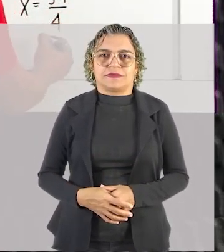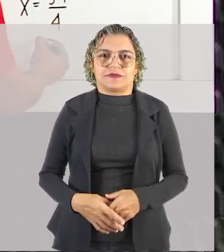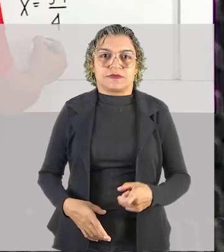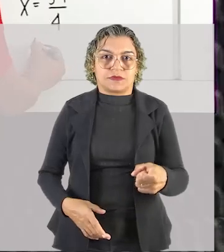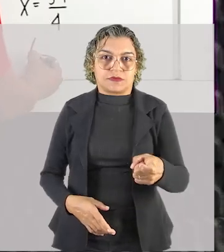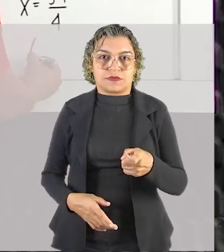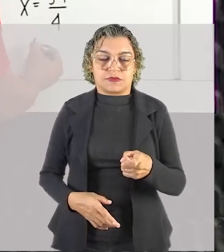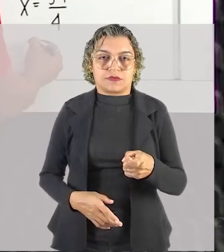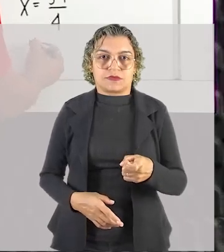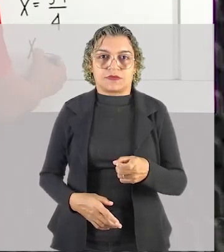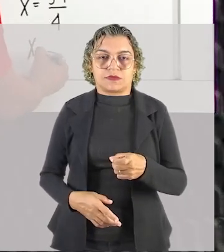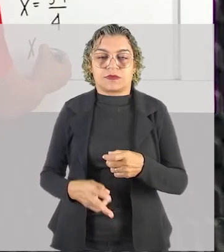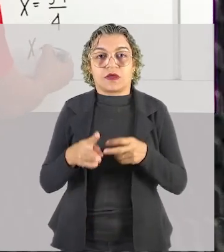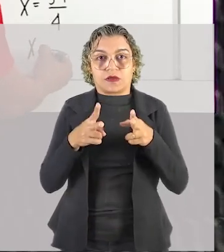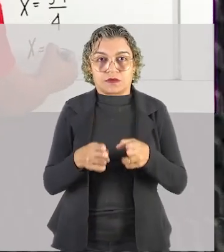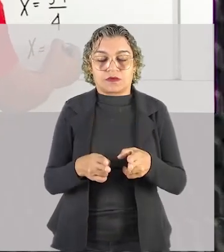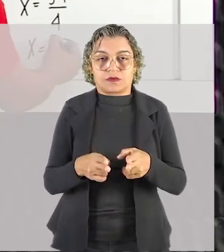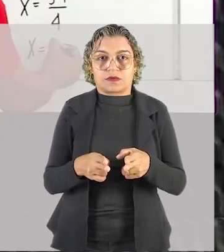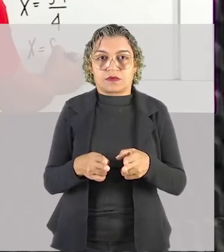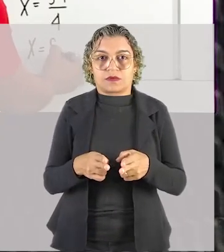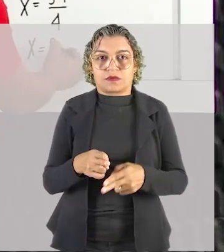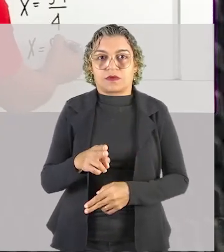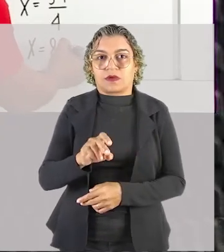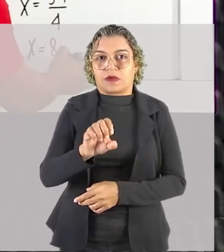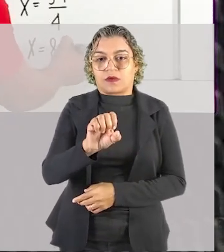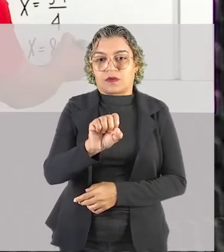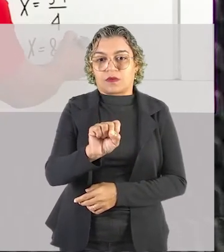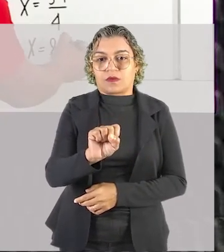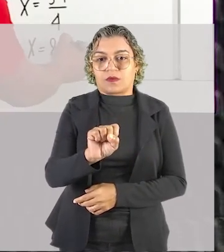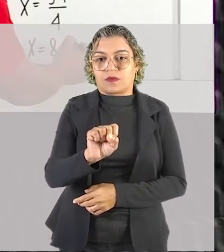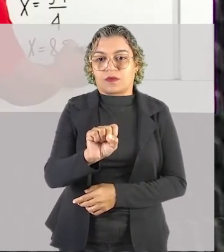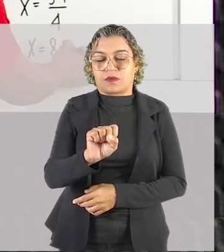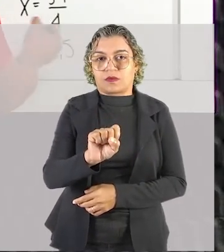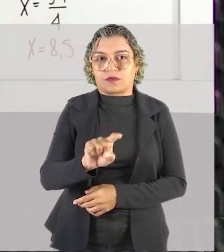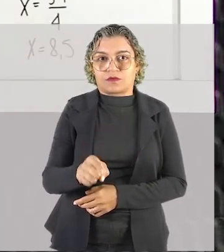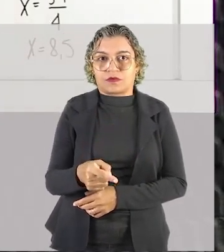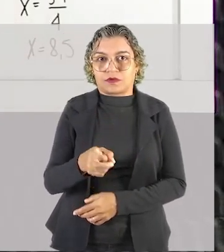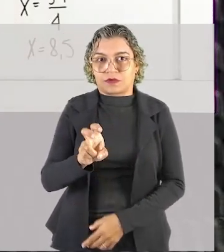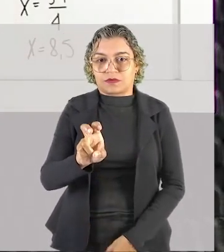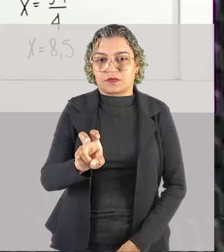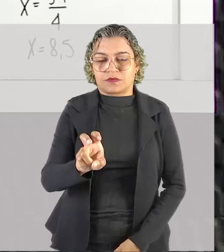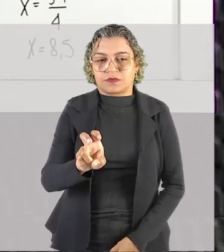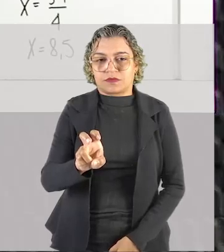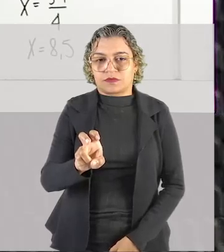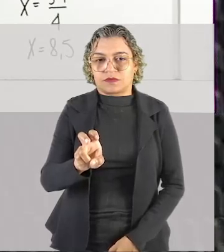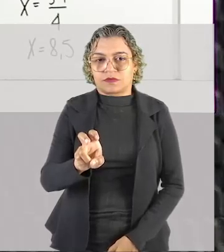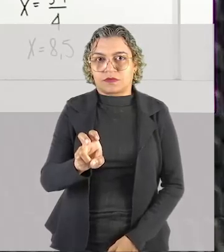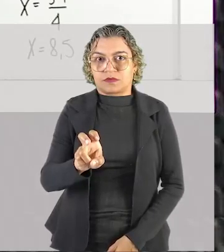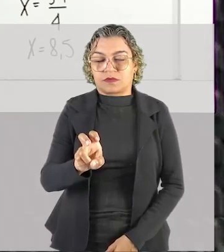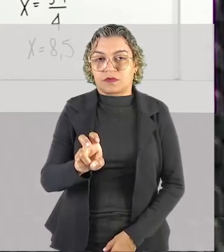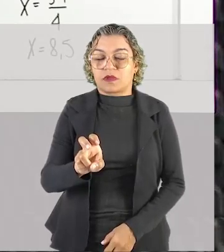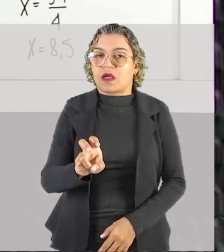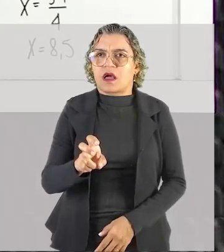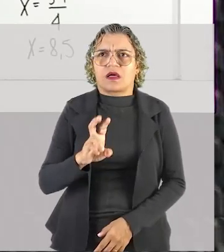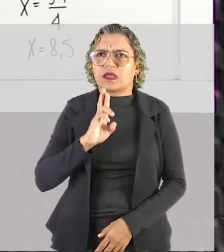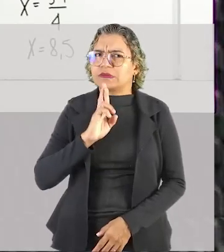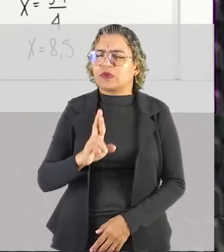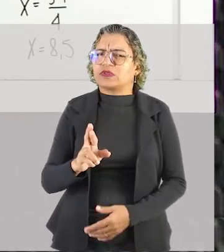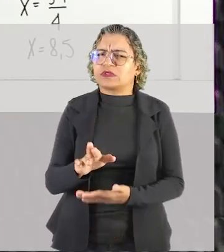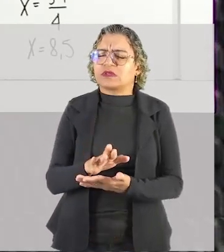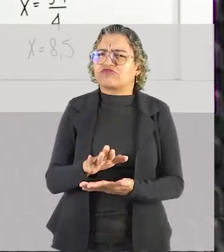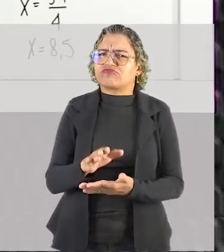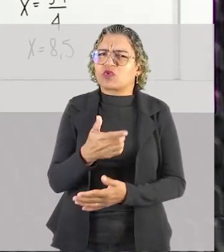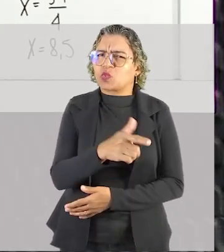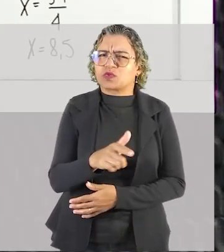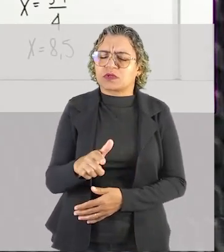X vai ser igual a 8,5. Só mais 8,5 não tem resposta. Mas tem que ter atenção no que ele está